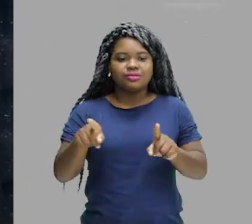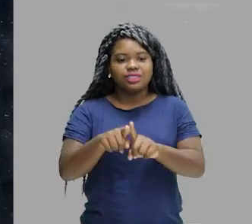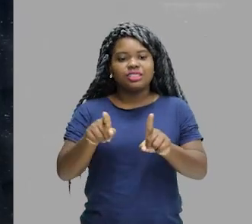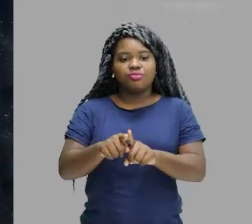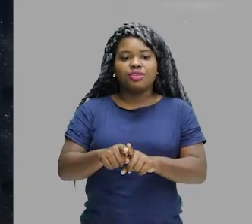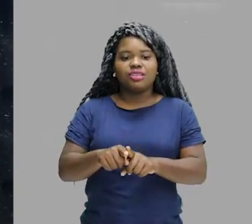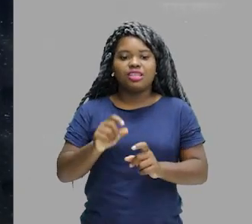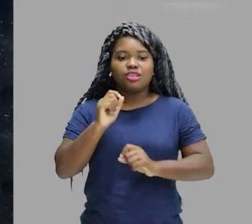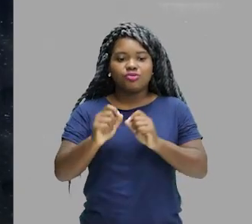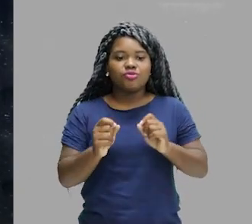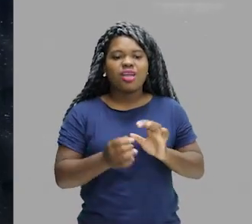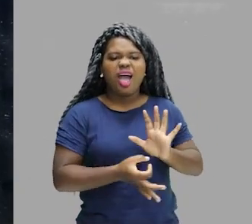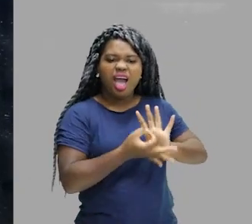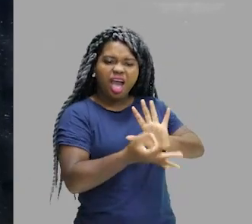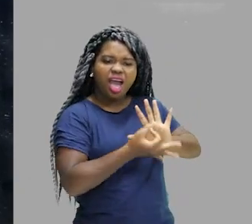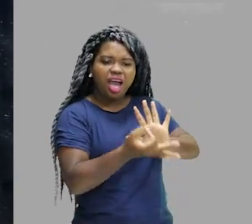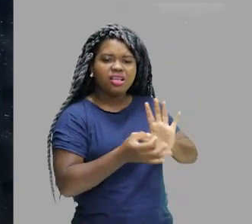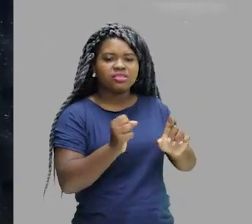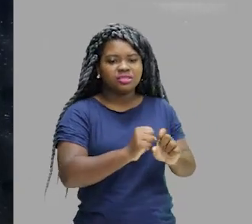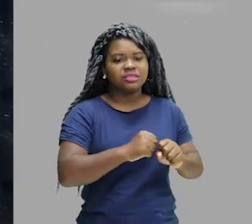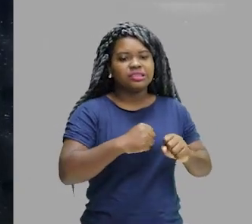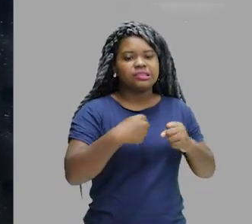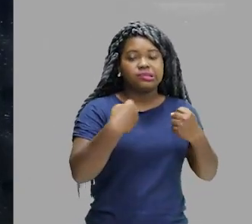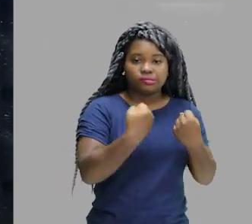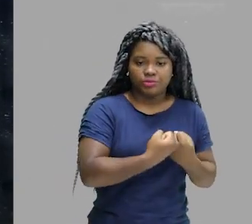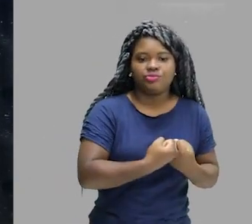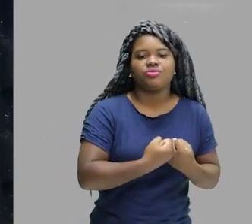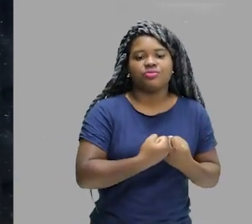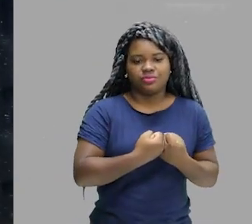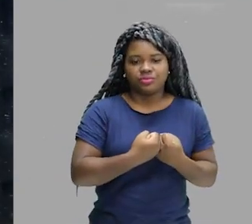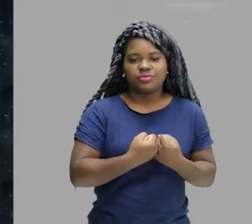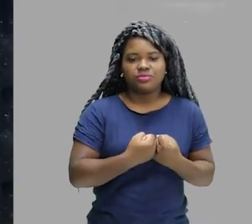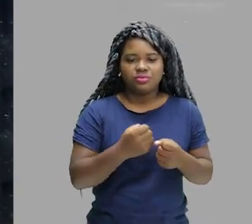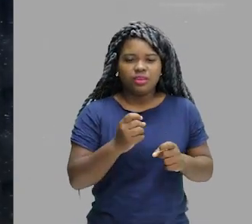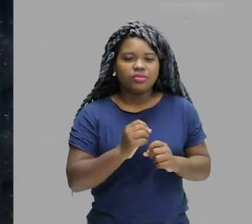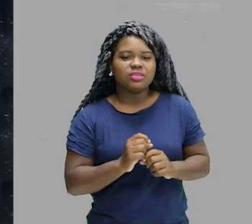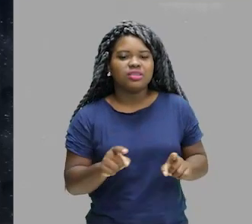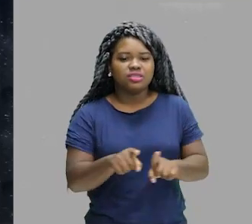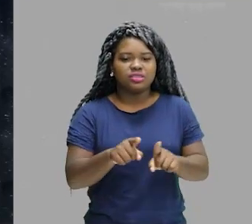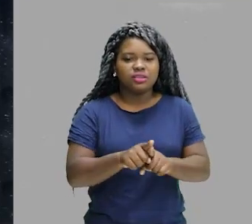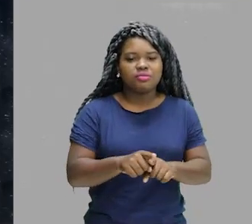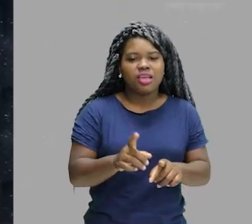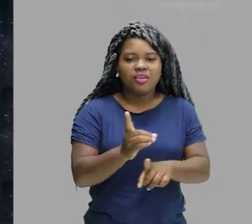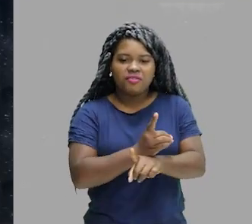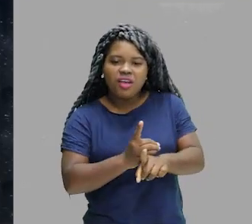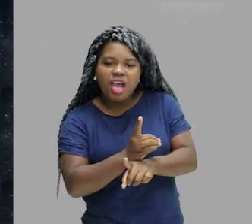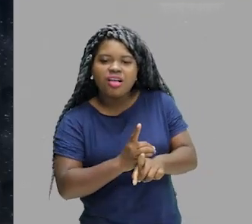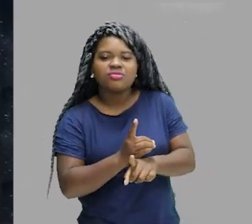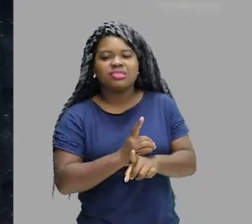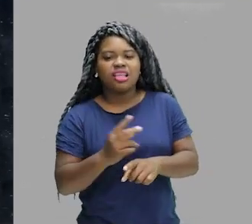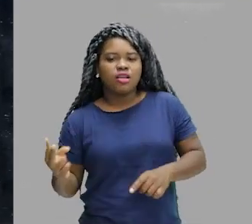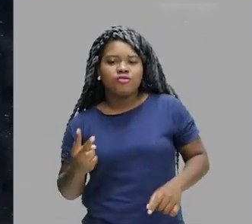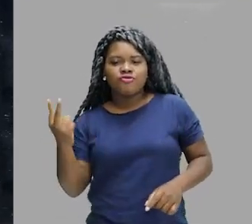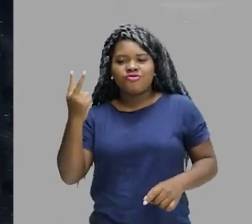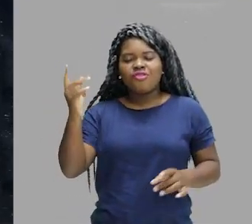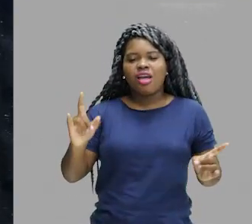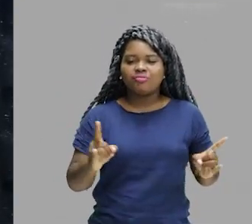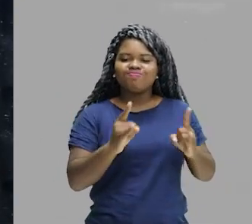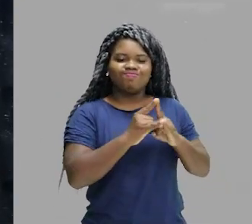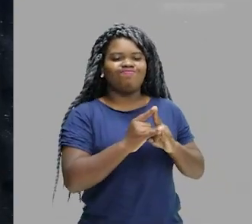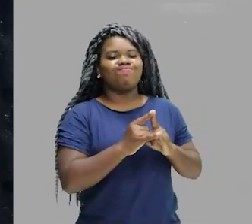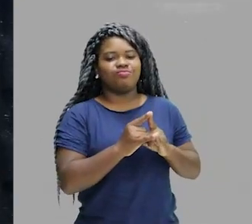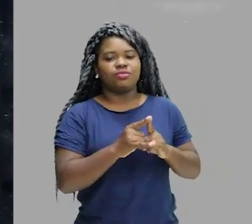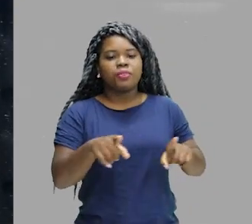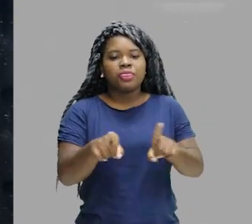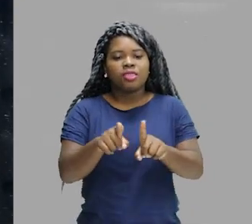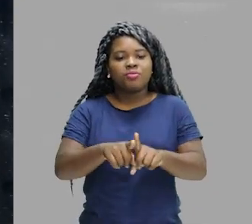e aos seus valores e instituições. Eu não estou falando de hoje, não, estou falando do século XIX. Combate a toda forma